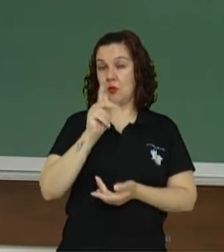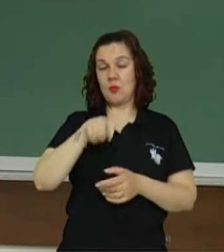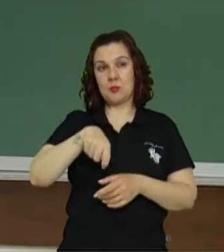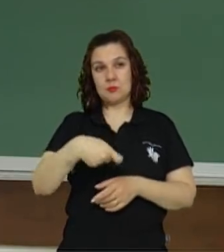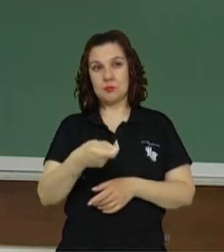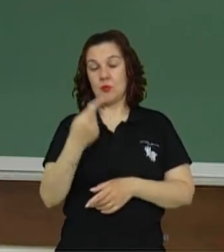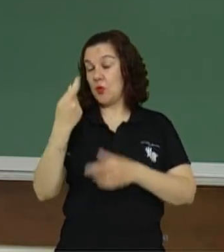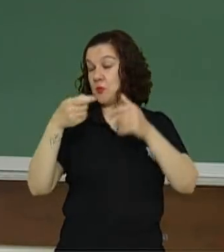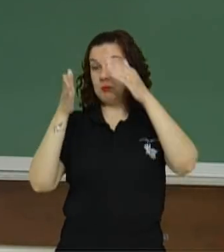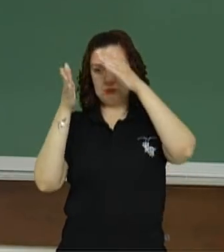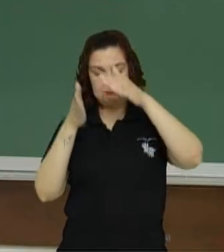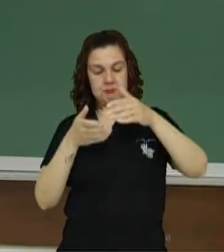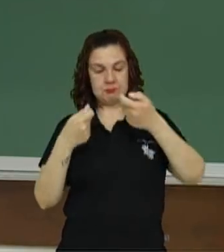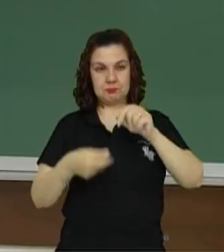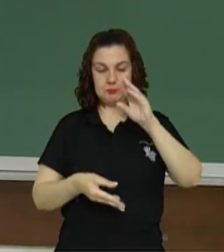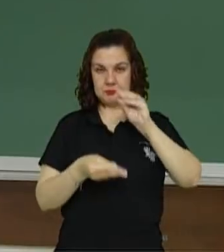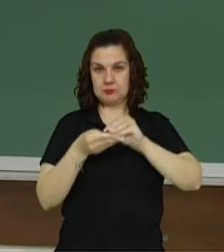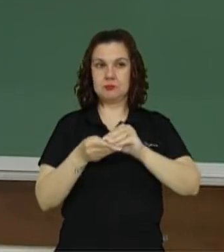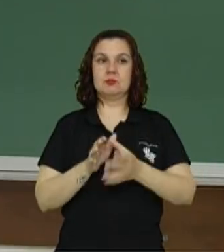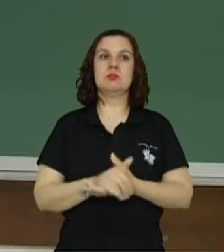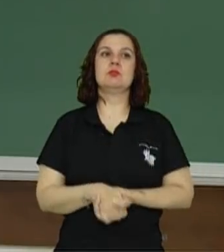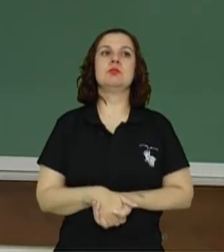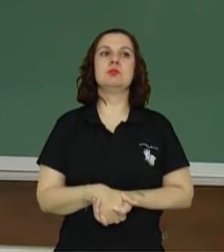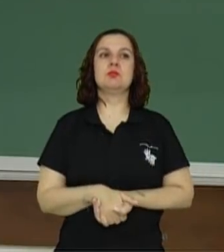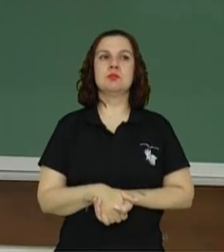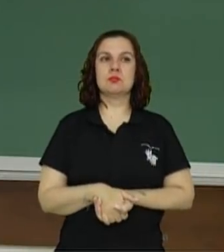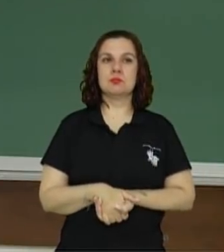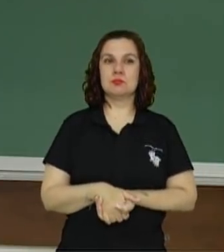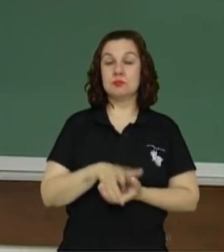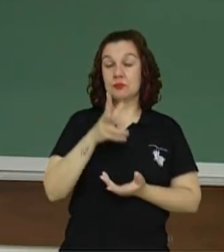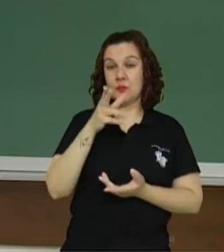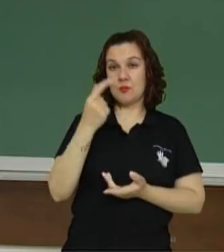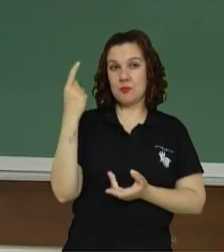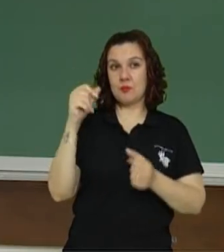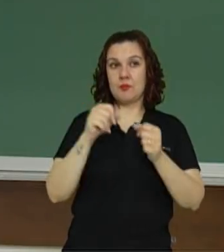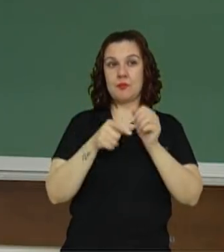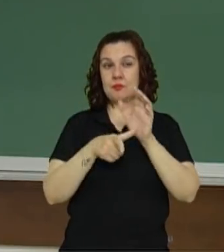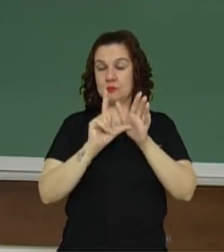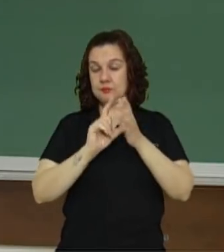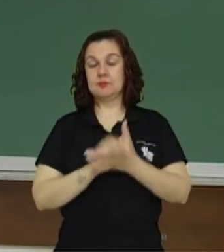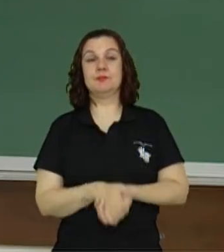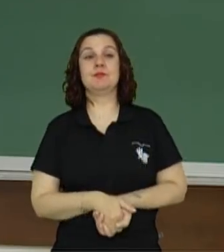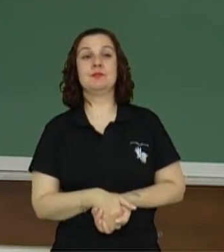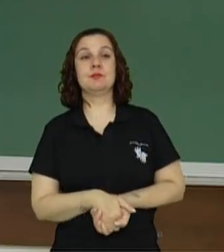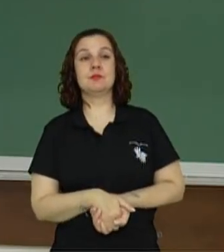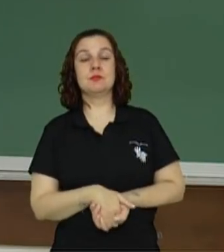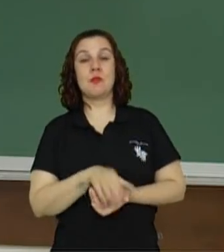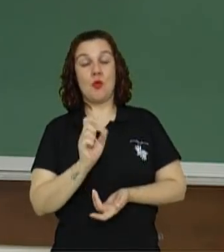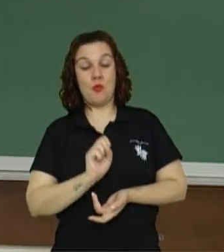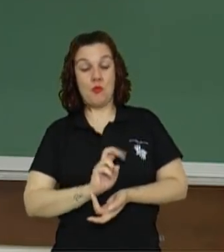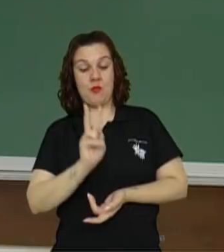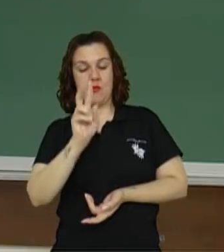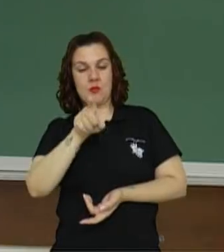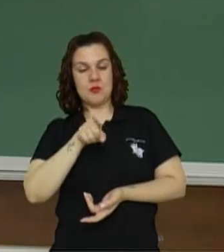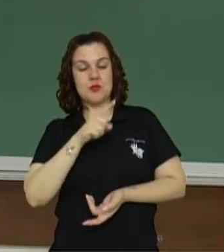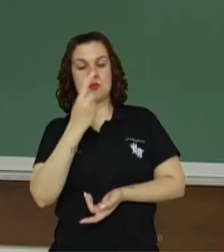sem simplificar, x igual a 1,5, conforme foi mostrado ali, né? O valor de x é